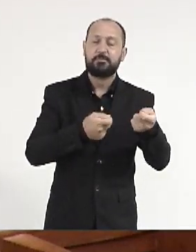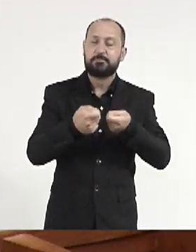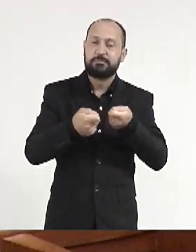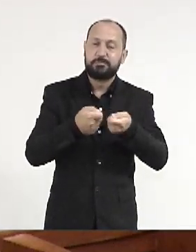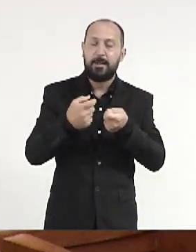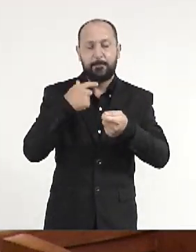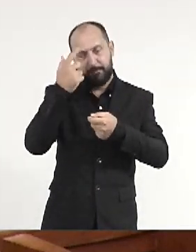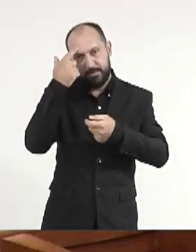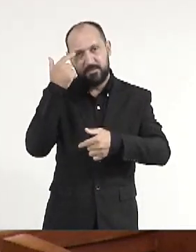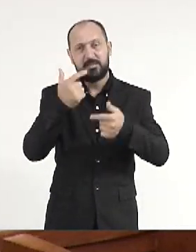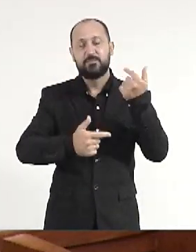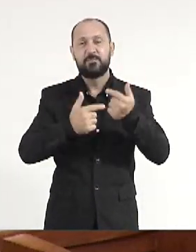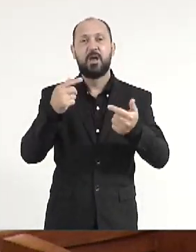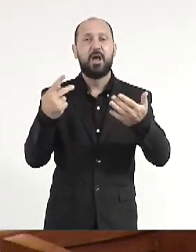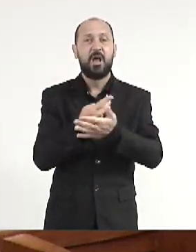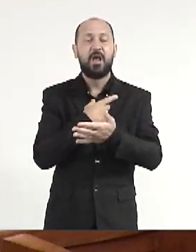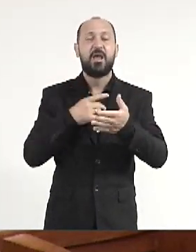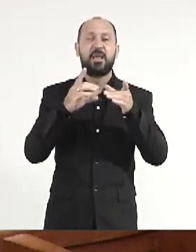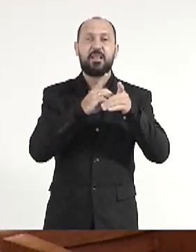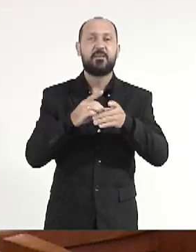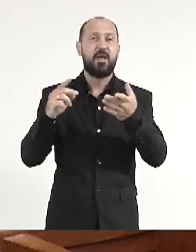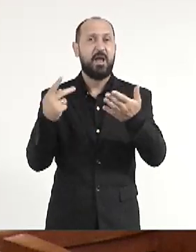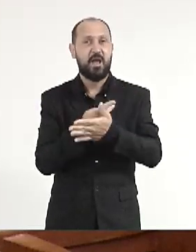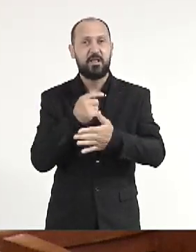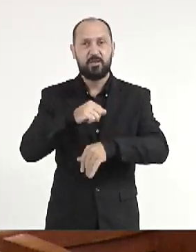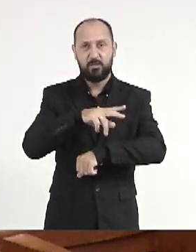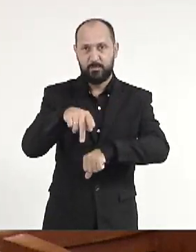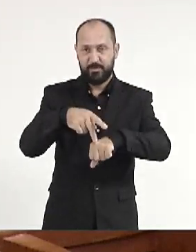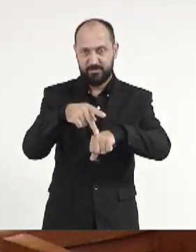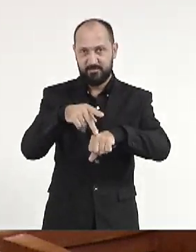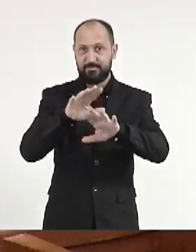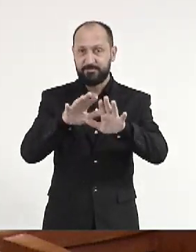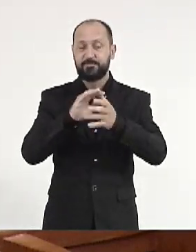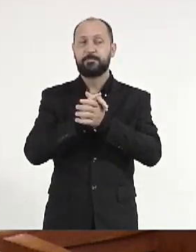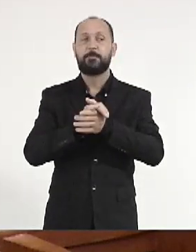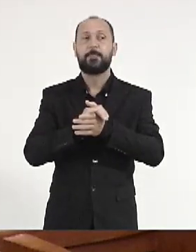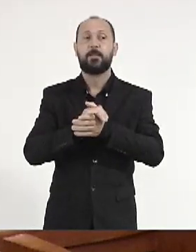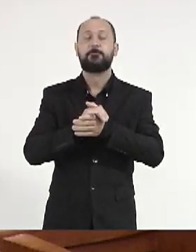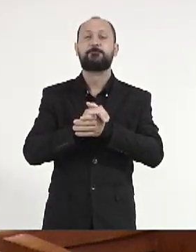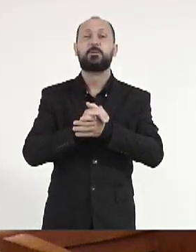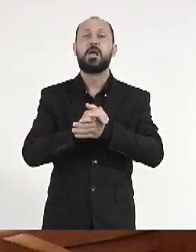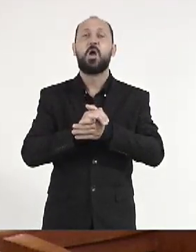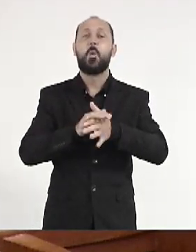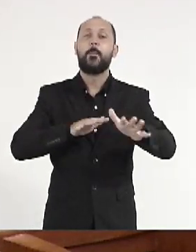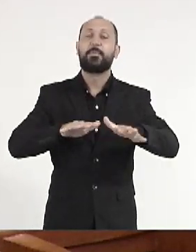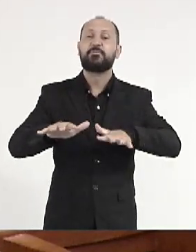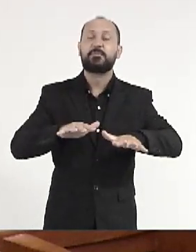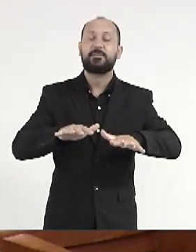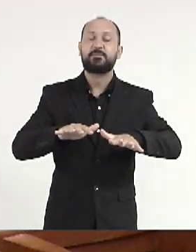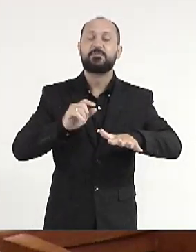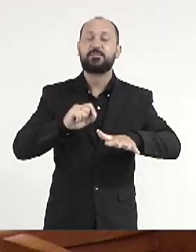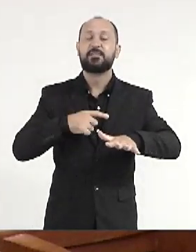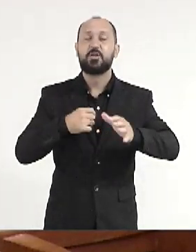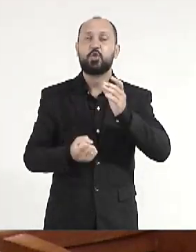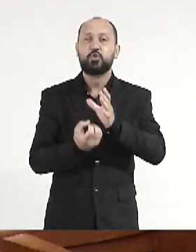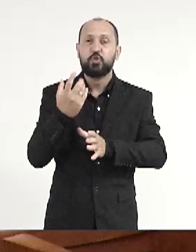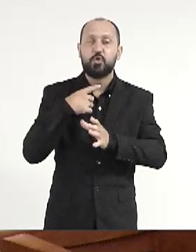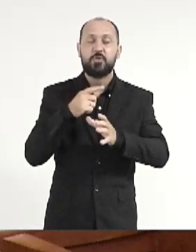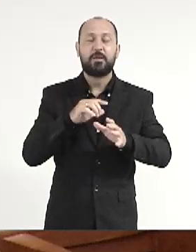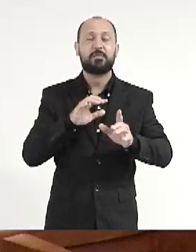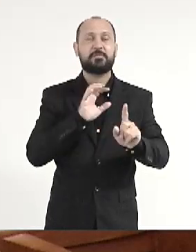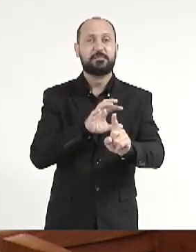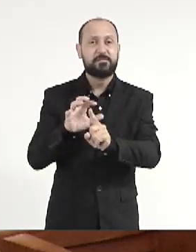pensando essas políticas absurdas e antidemocráticas no país. Esse movimento é um movimento que foi criado e